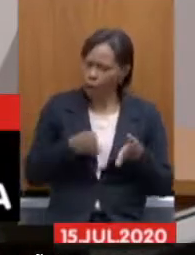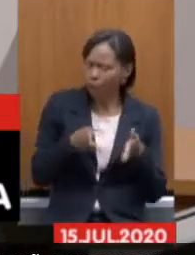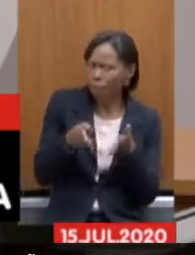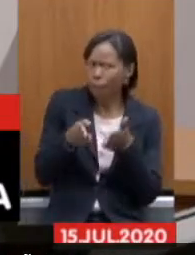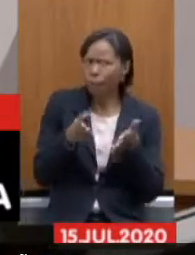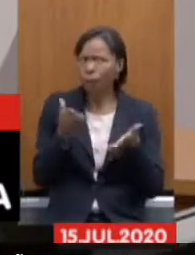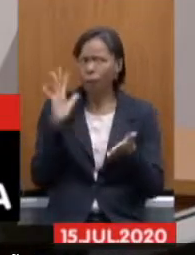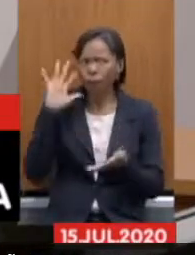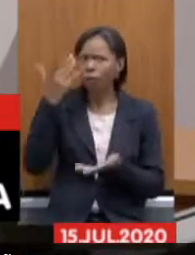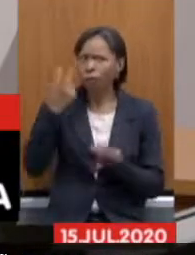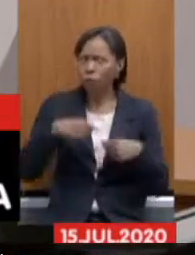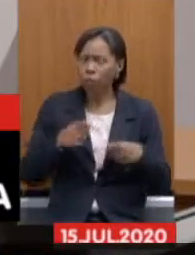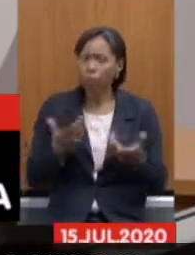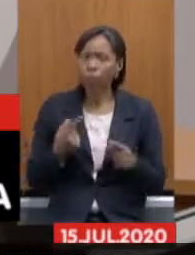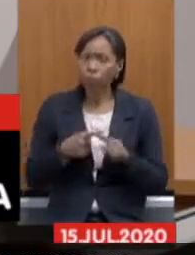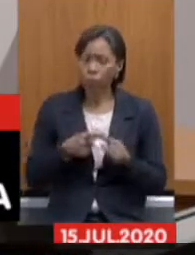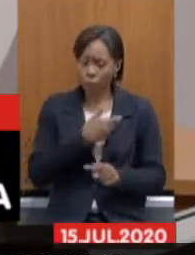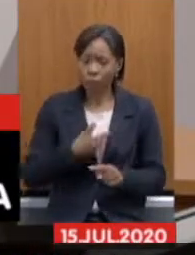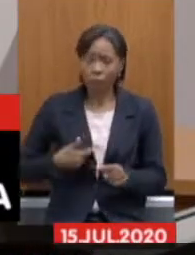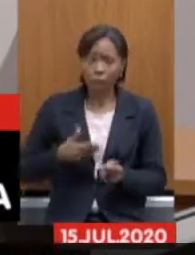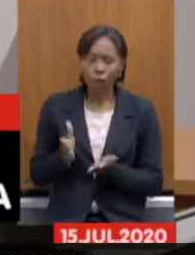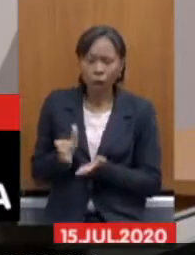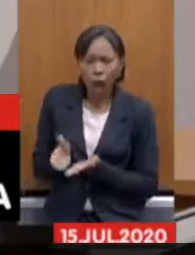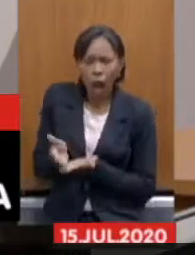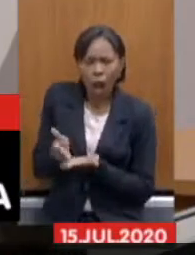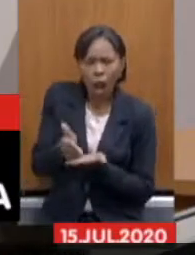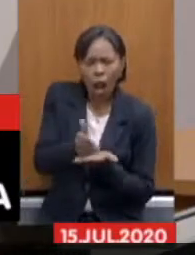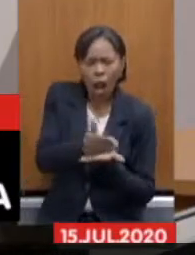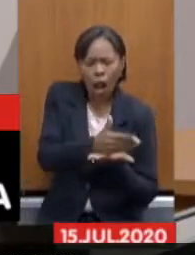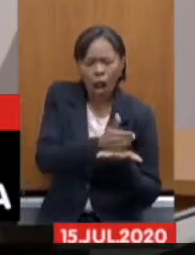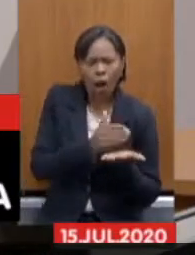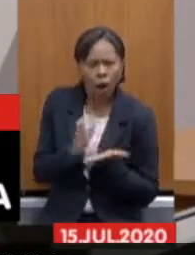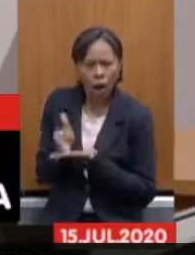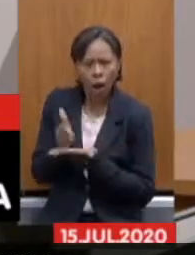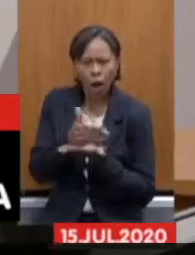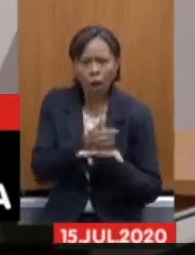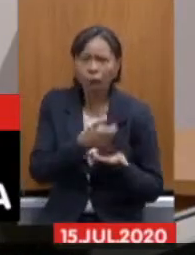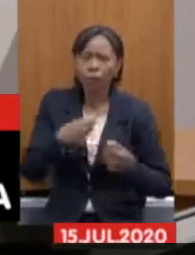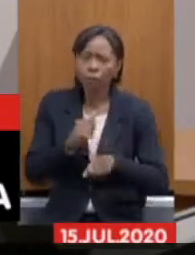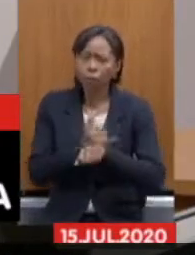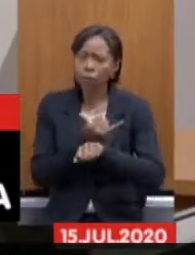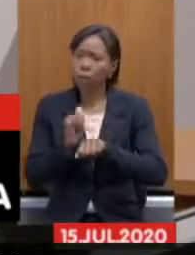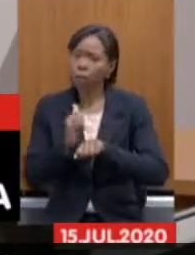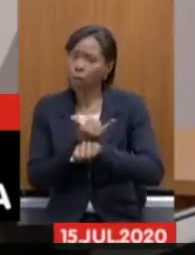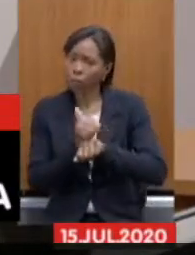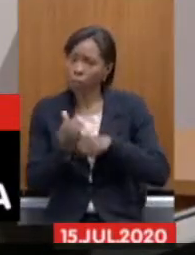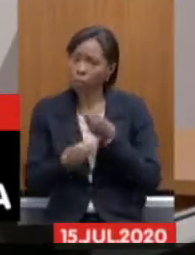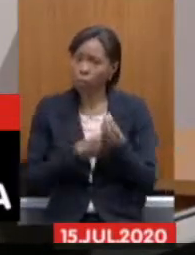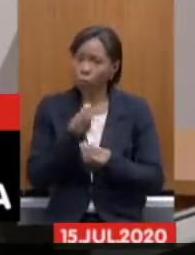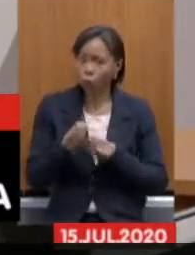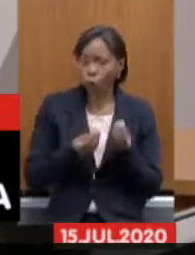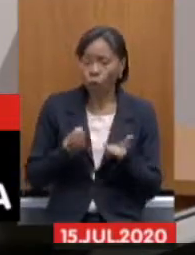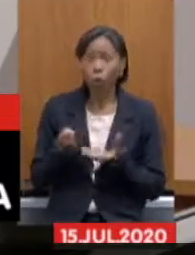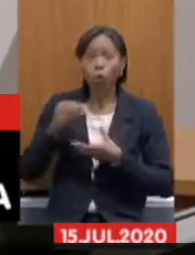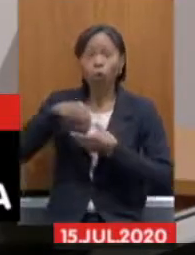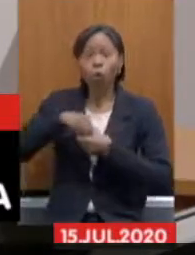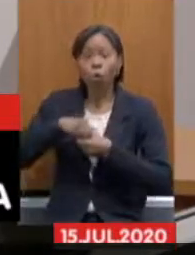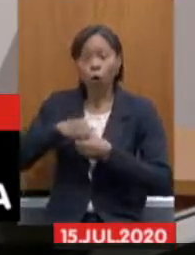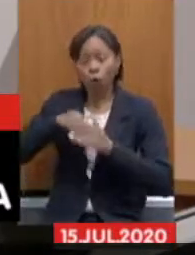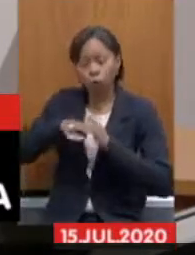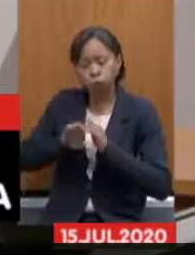arrecadadora ele precisa arrecadar e tem tem instrumento para recuperar esse fundo